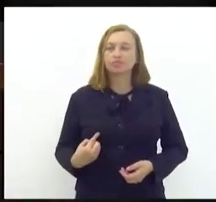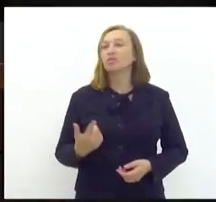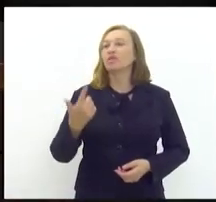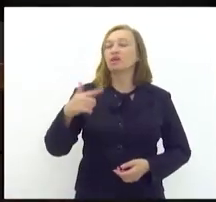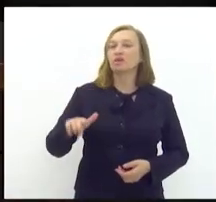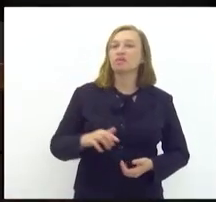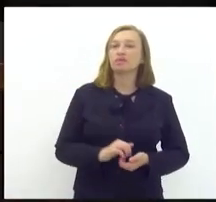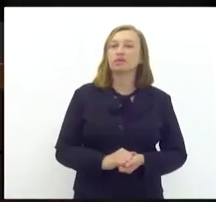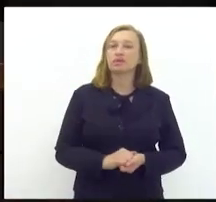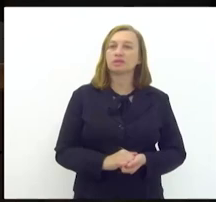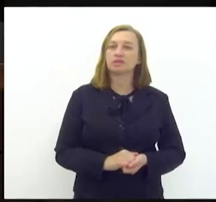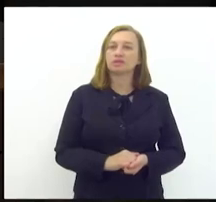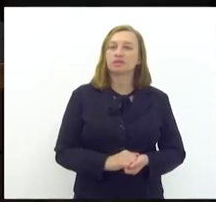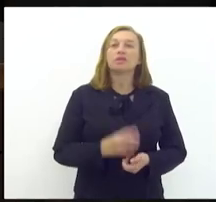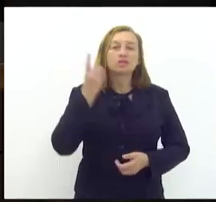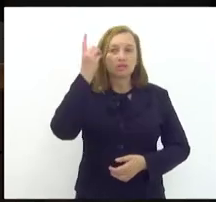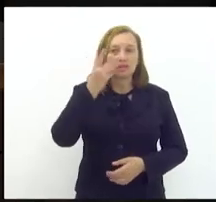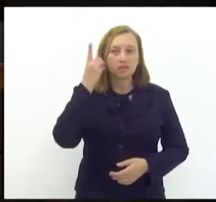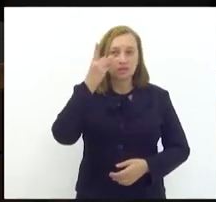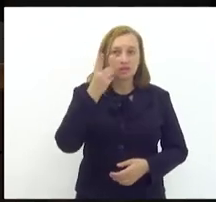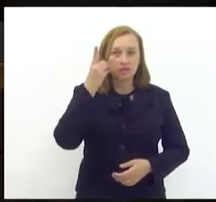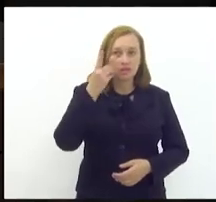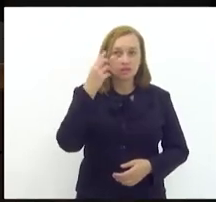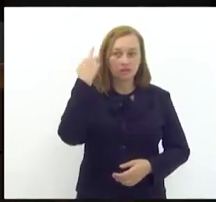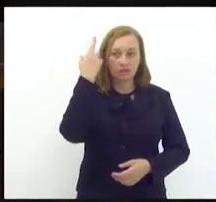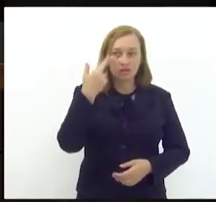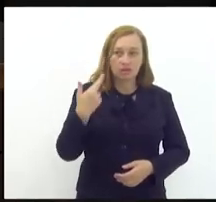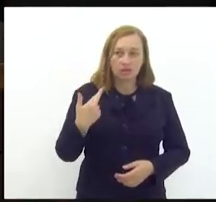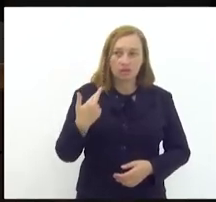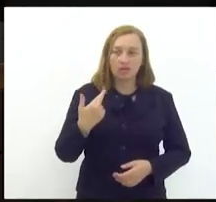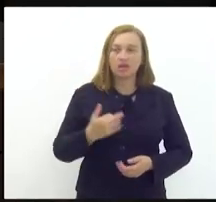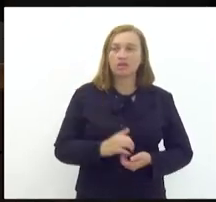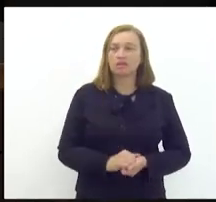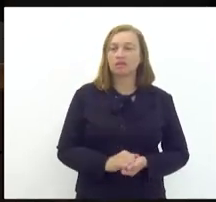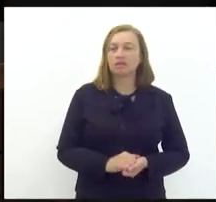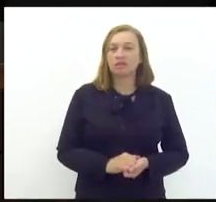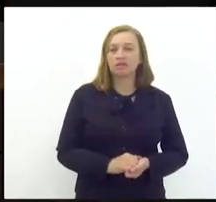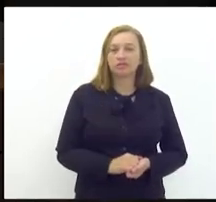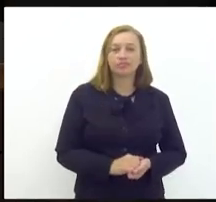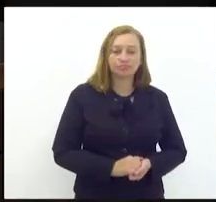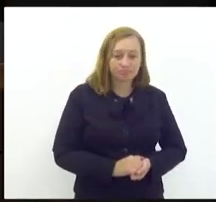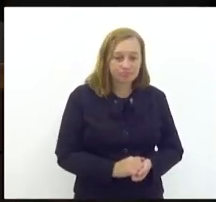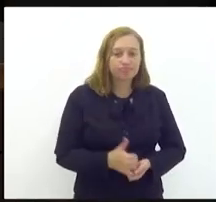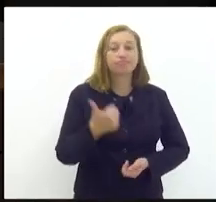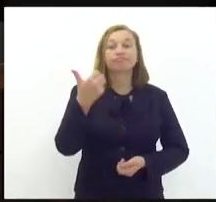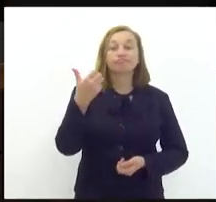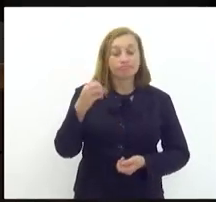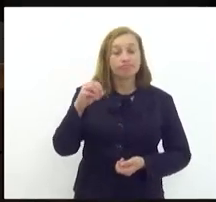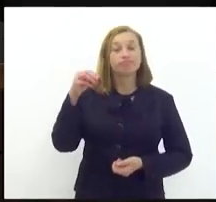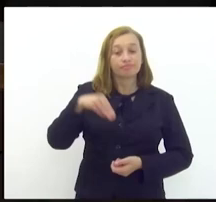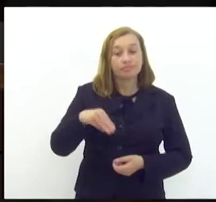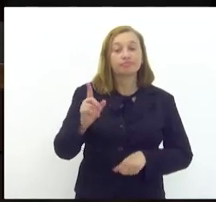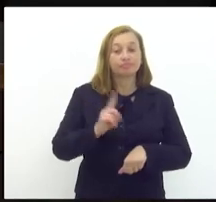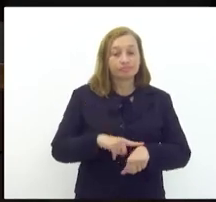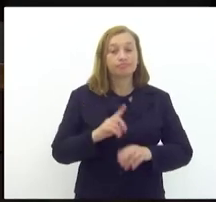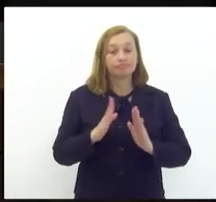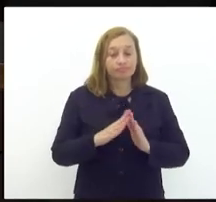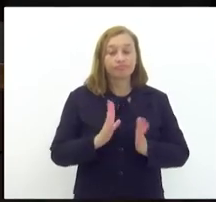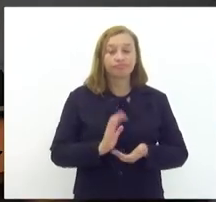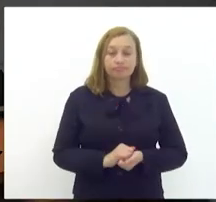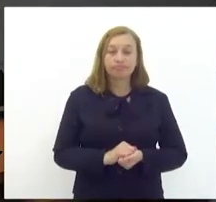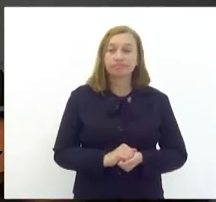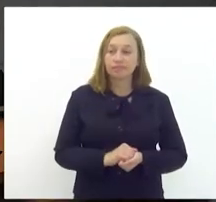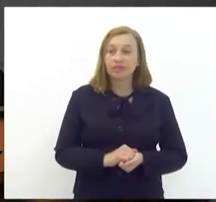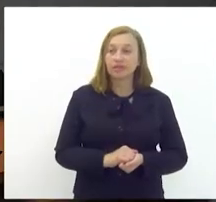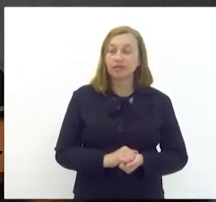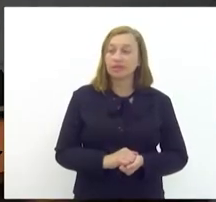orador inscrita é a deputada Renata Souza vossa excelência dispõe de 10 minutos